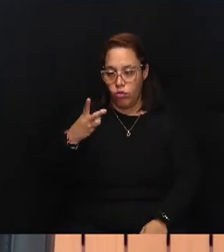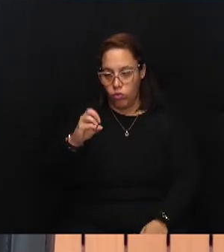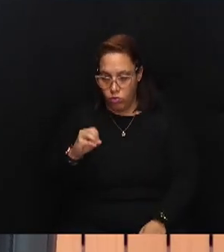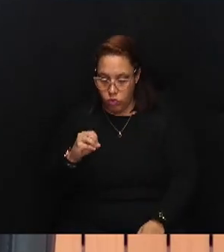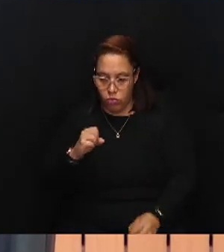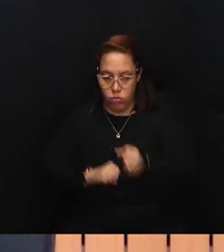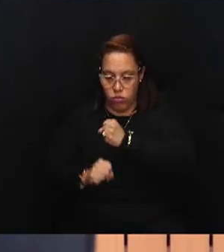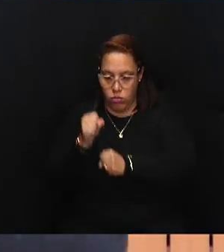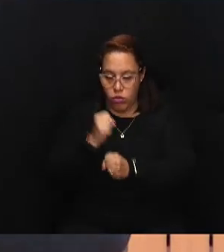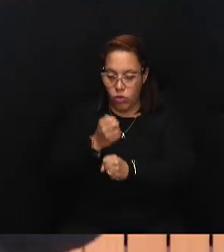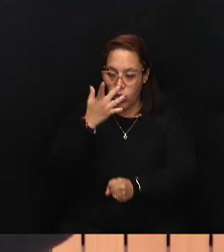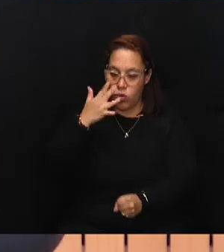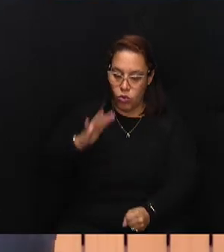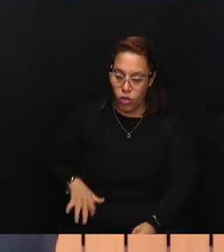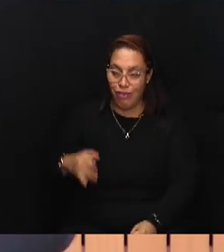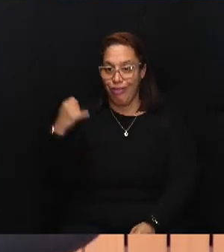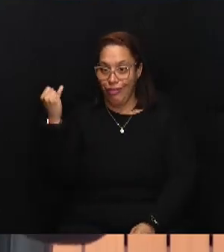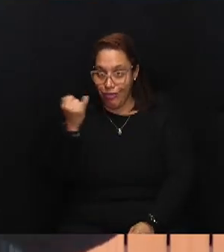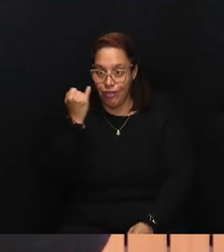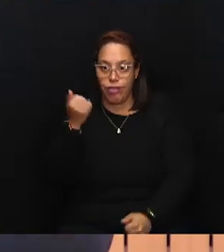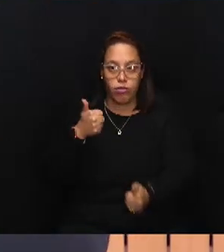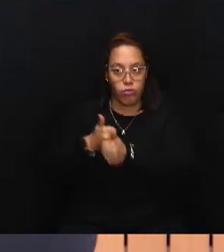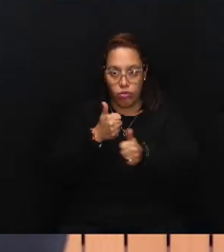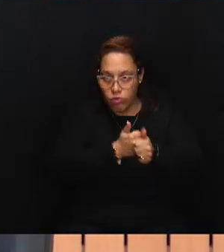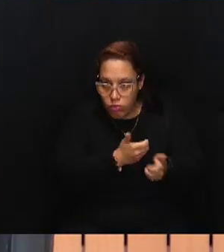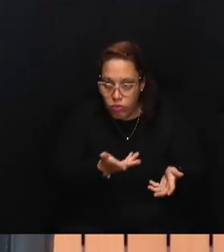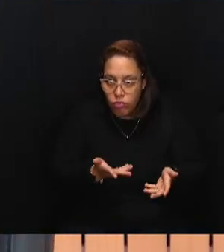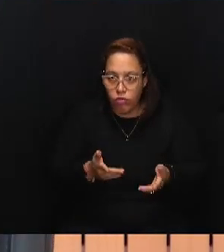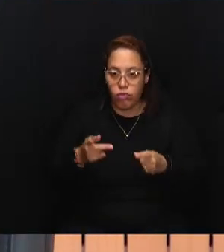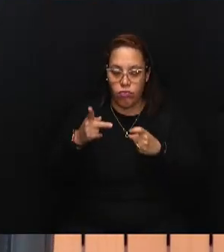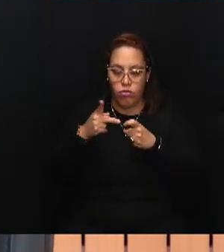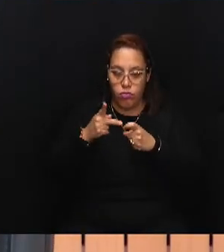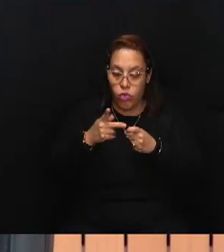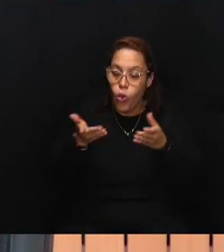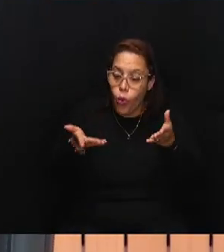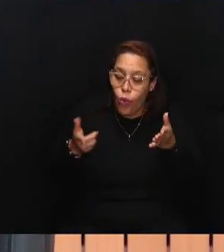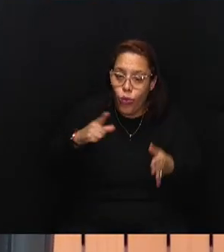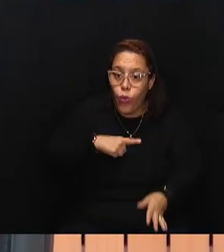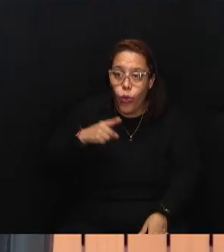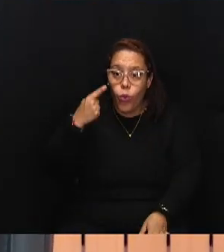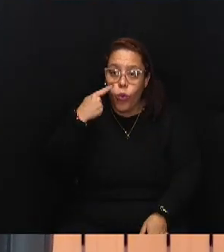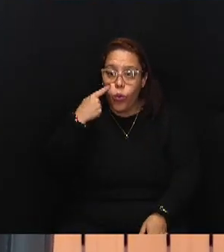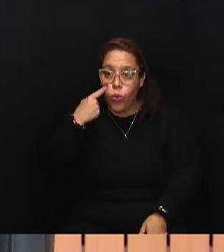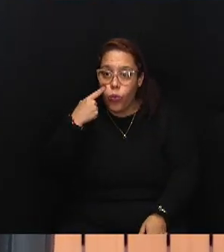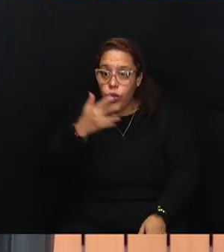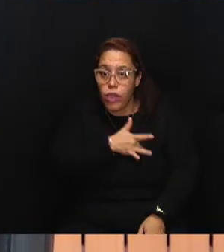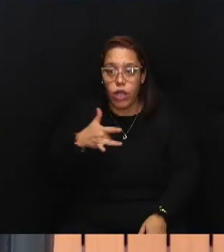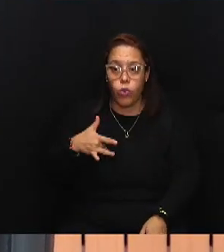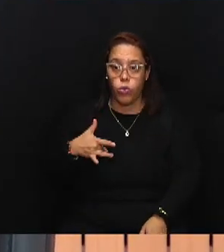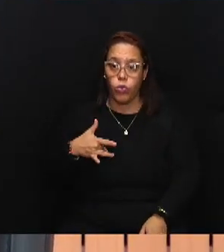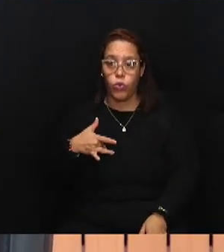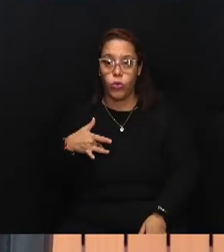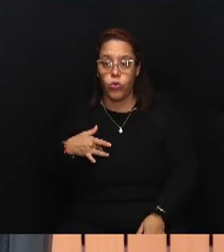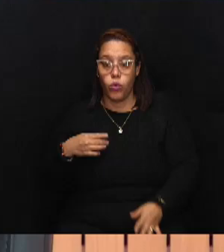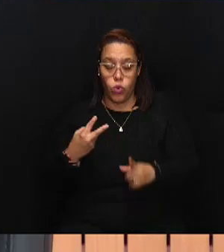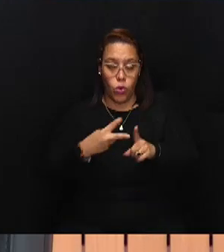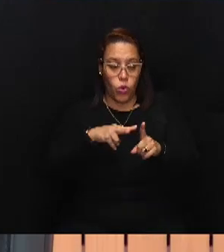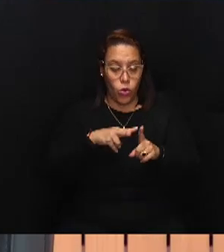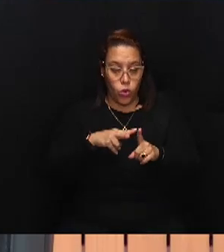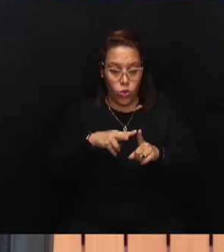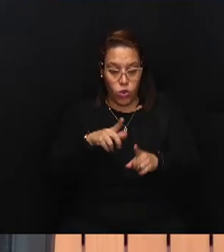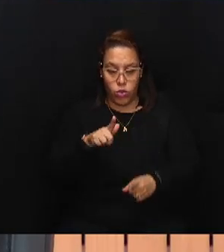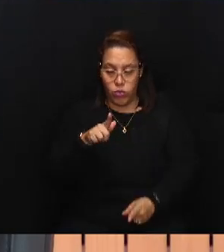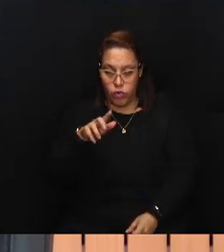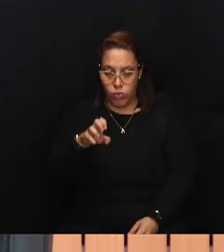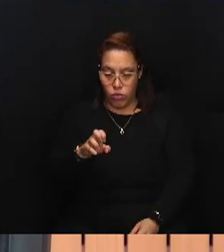com a criança, que é importante ter o acompanhamento do pediatra, hoje nós temos que rever a questão da saúde do ponto de vista ter